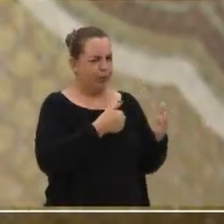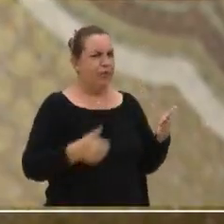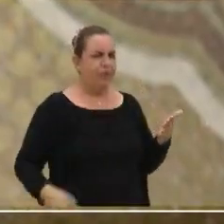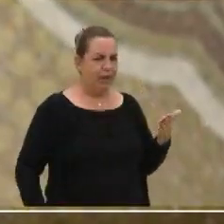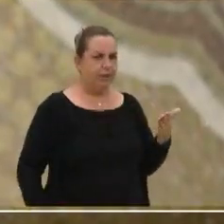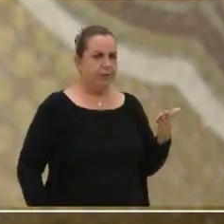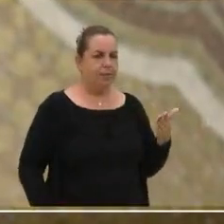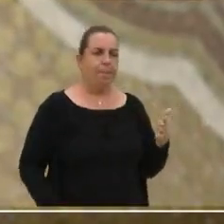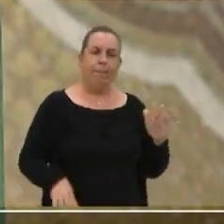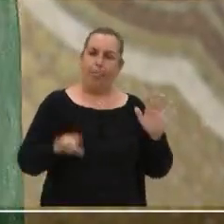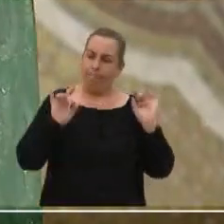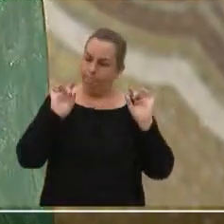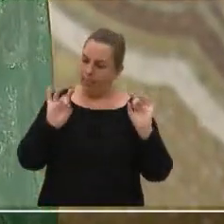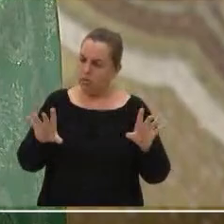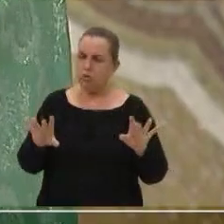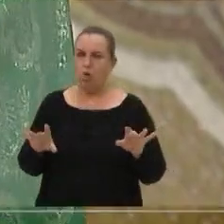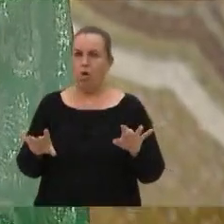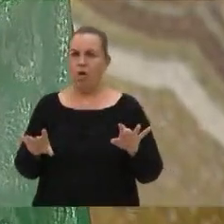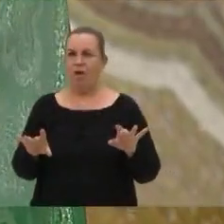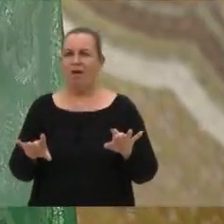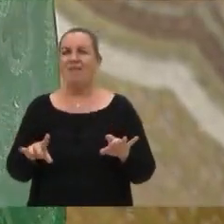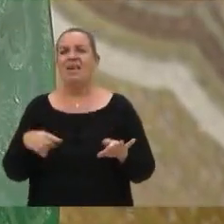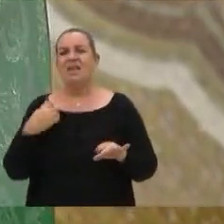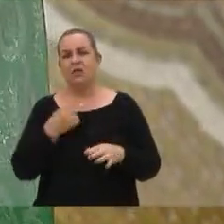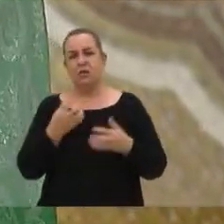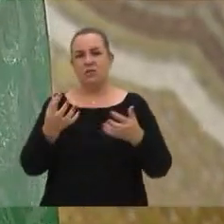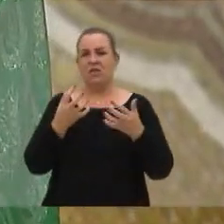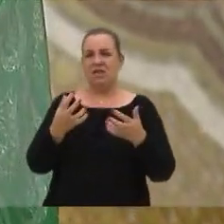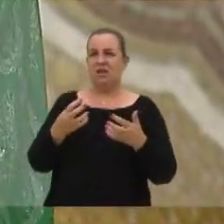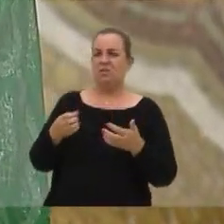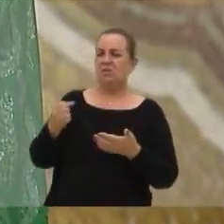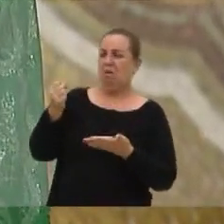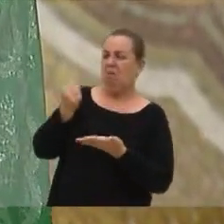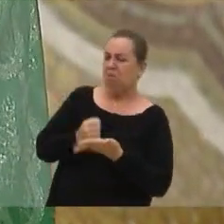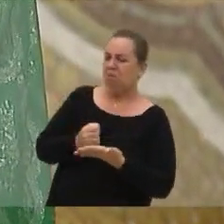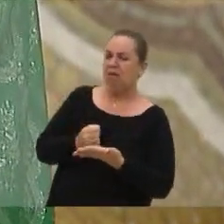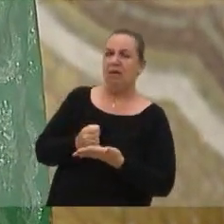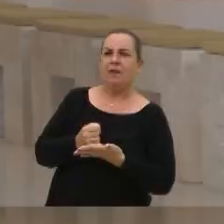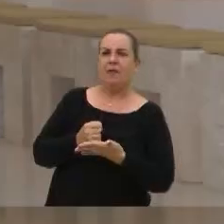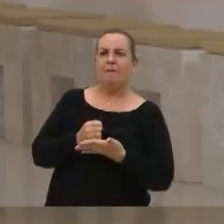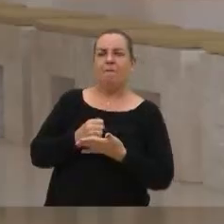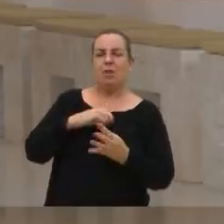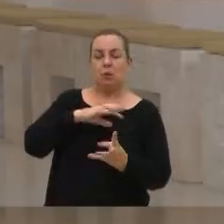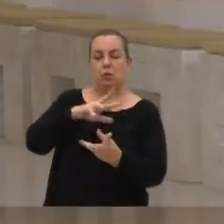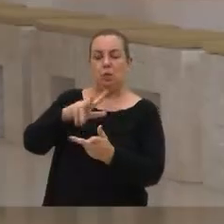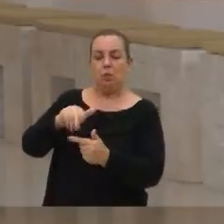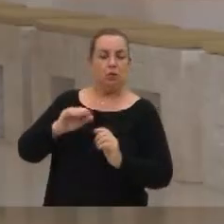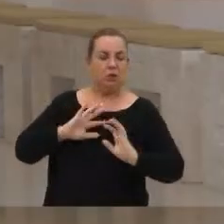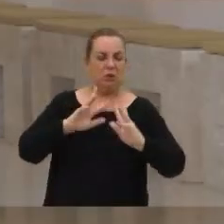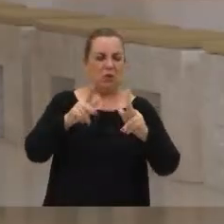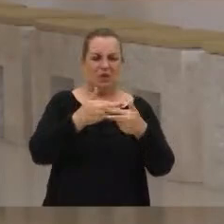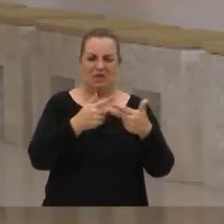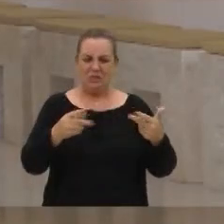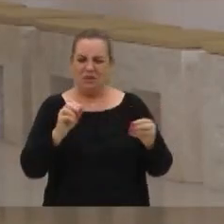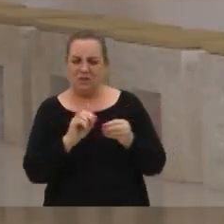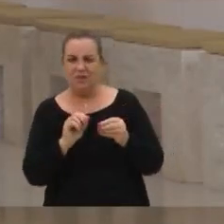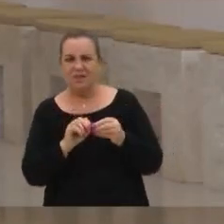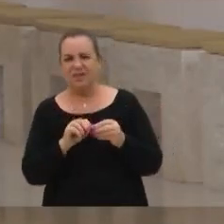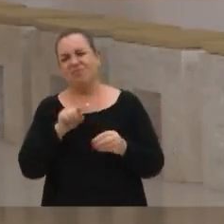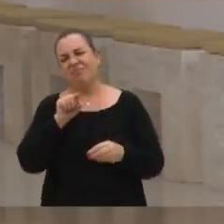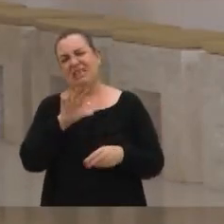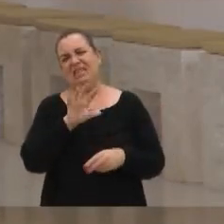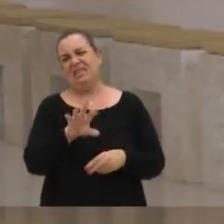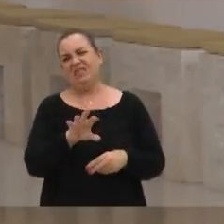juntar e querer colocar a marca do mundo em tudo que fazemos, aí